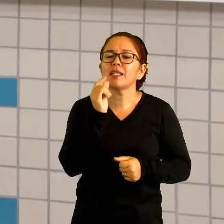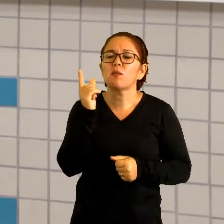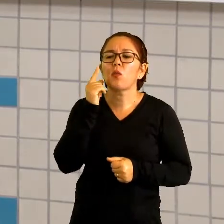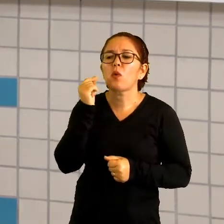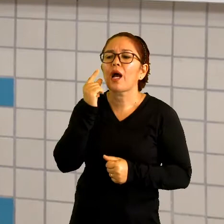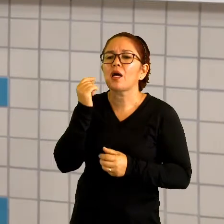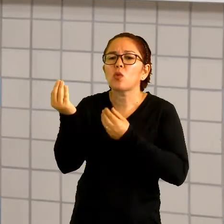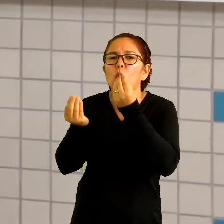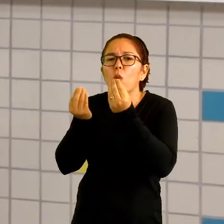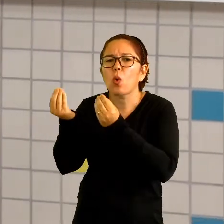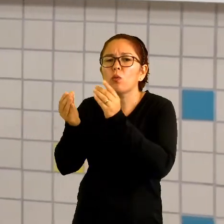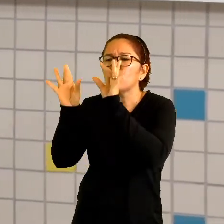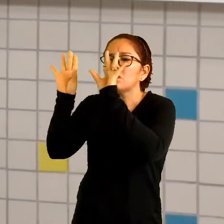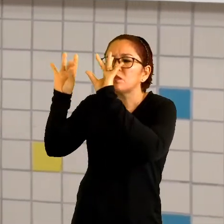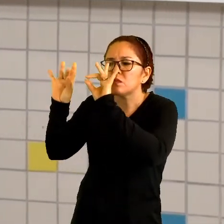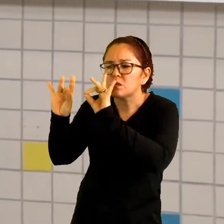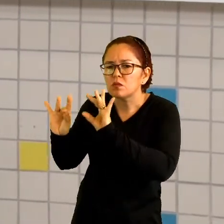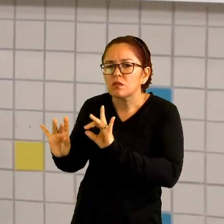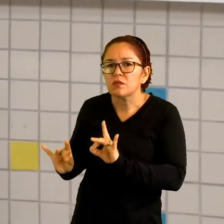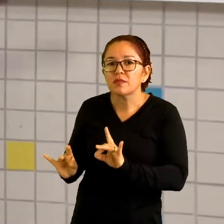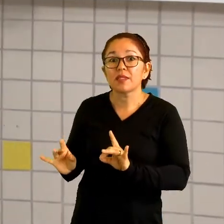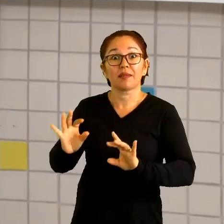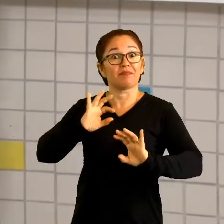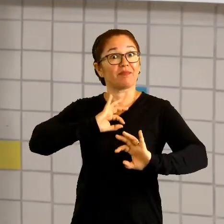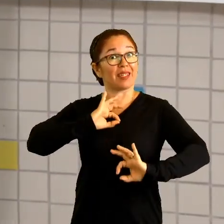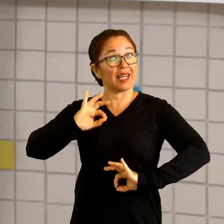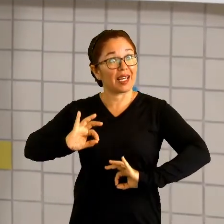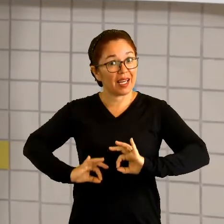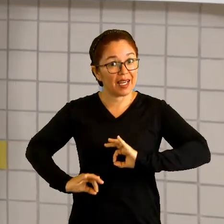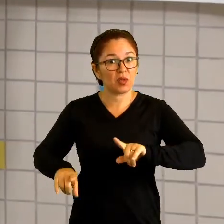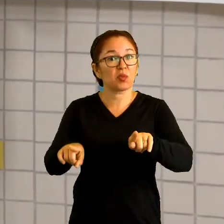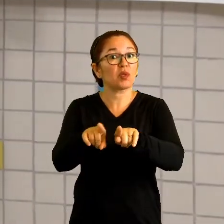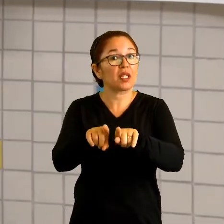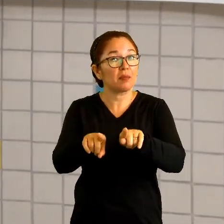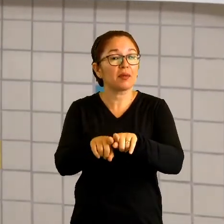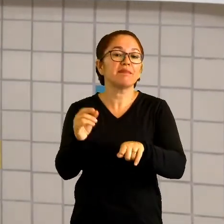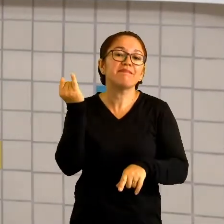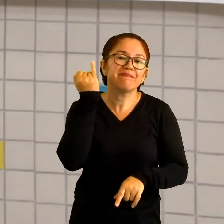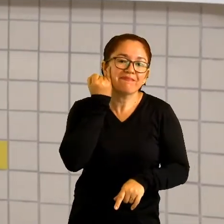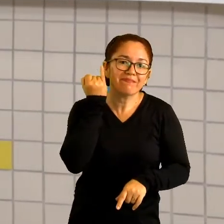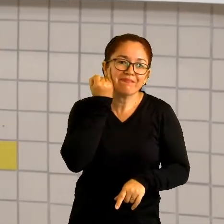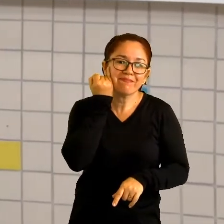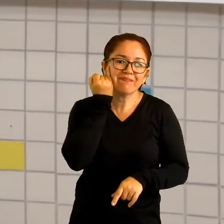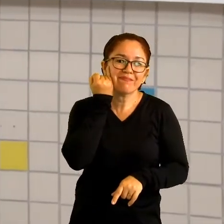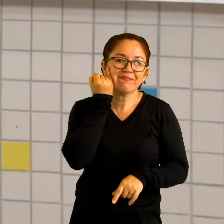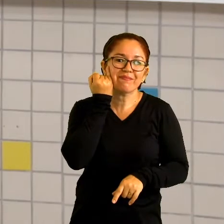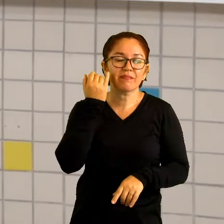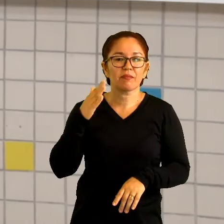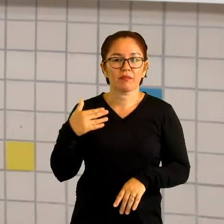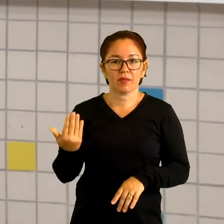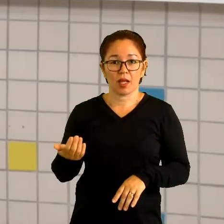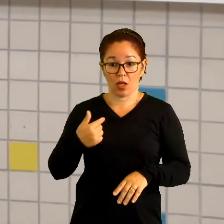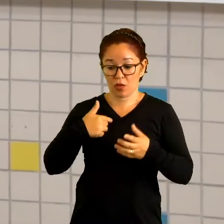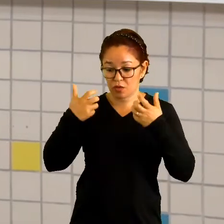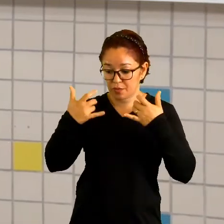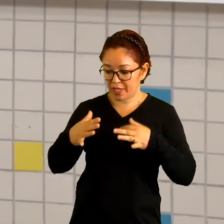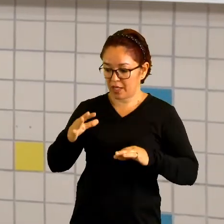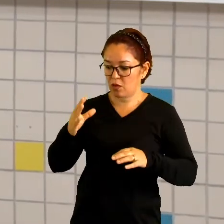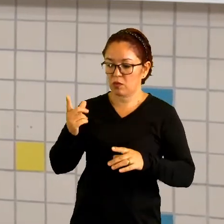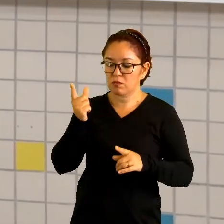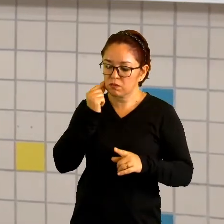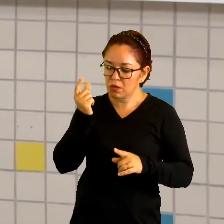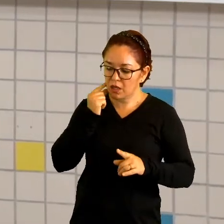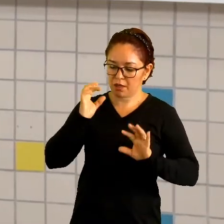é? Malhado e preguiçoso. Então, quando eu falo que o meu gato é